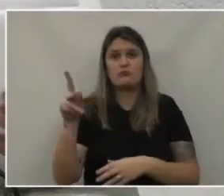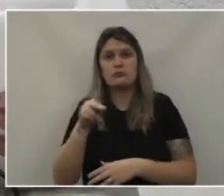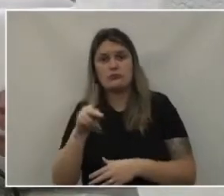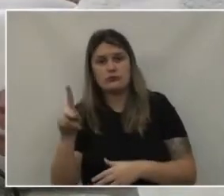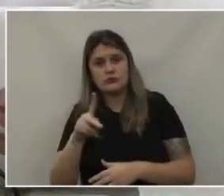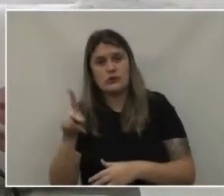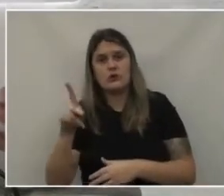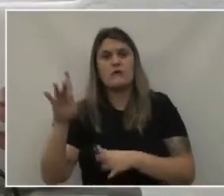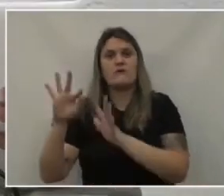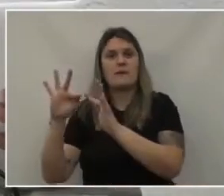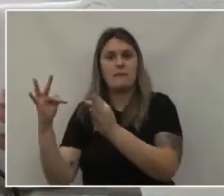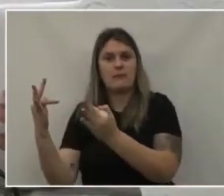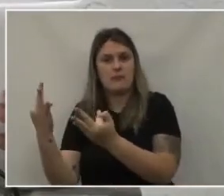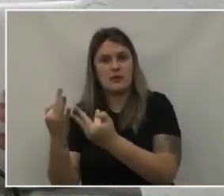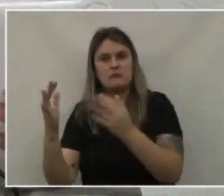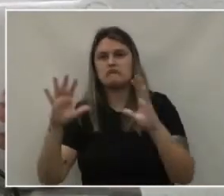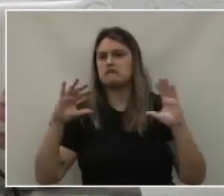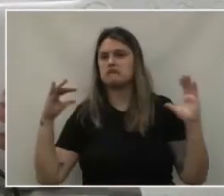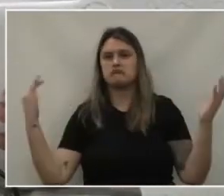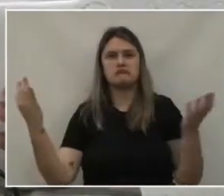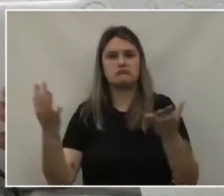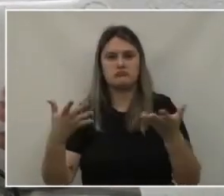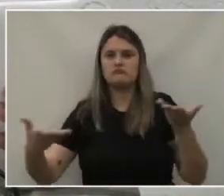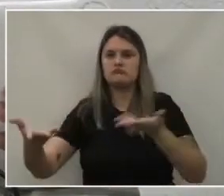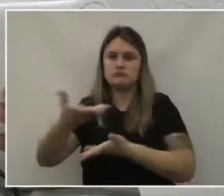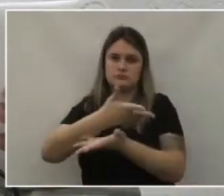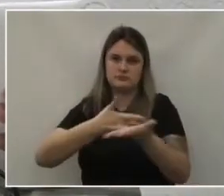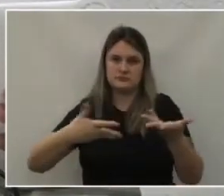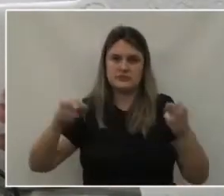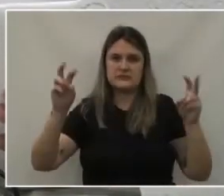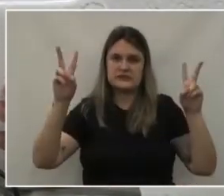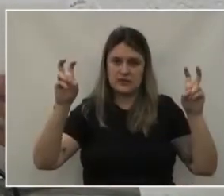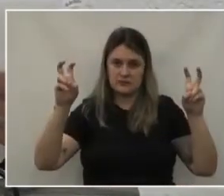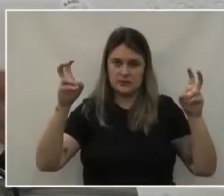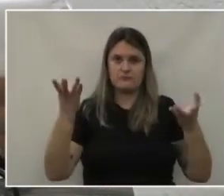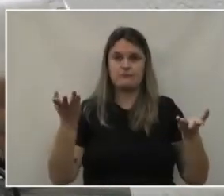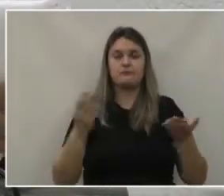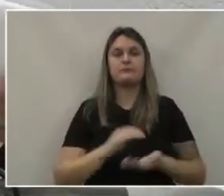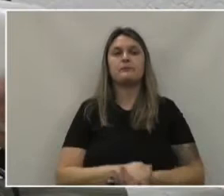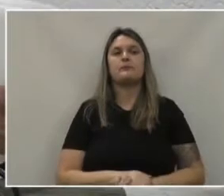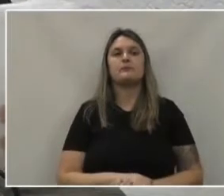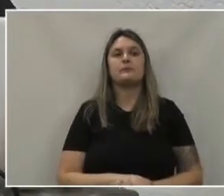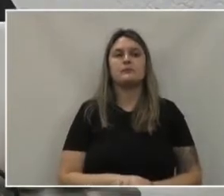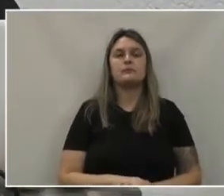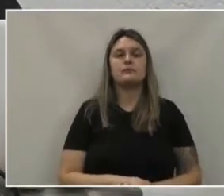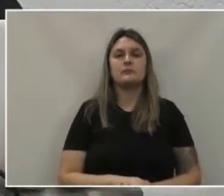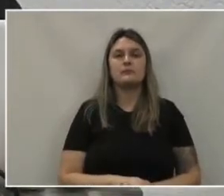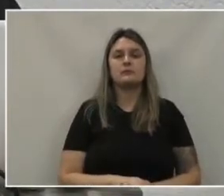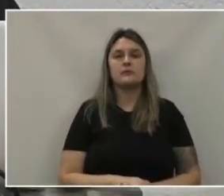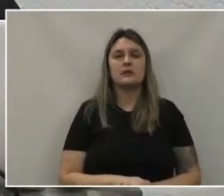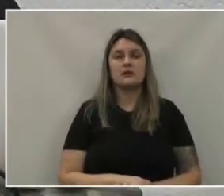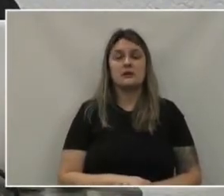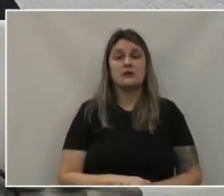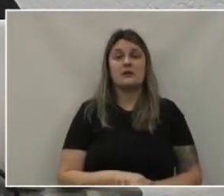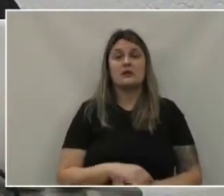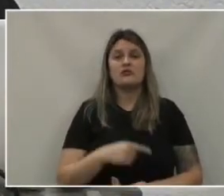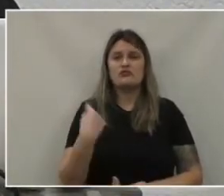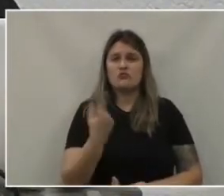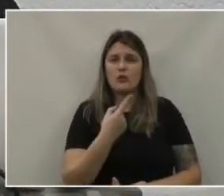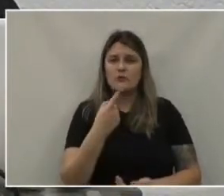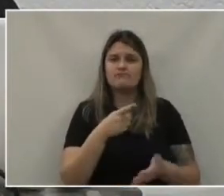professores, pais, comunidade em geral com relação ao tema. Justificativa. Se faz